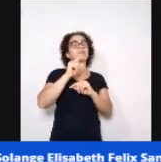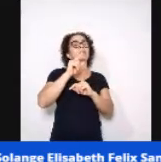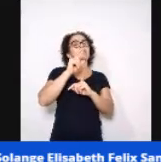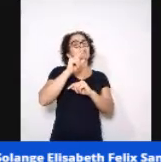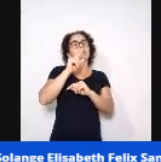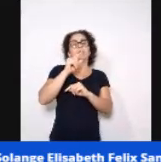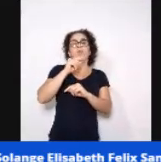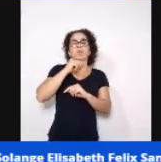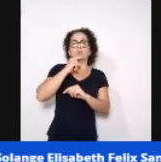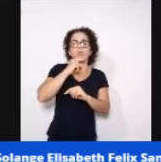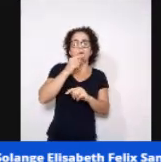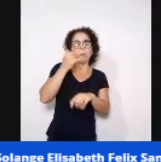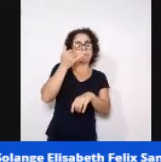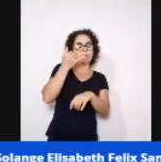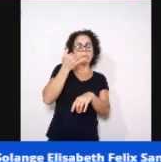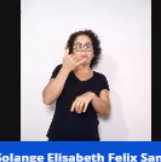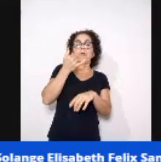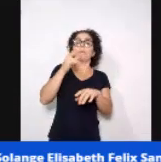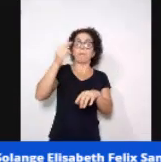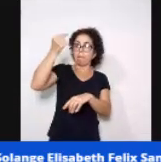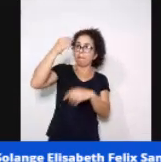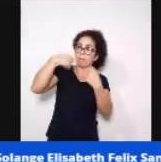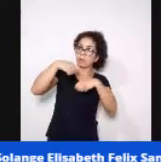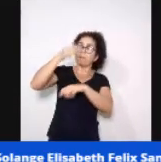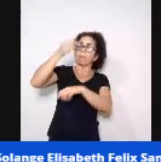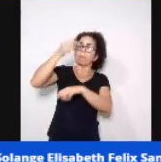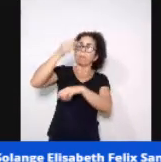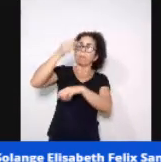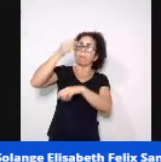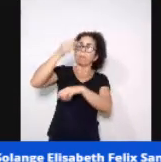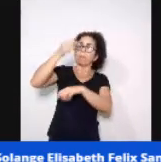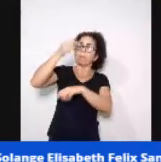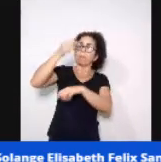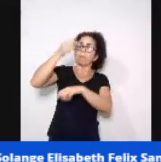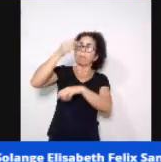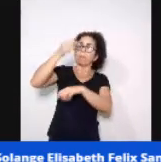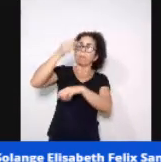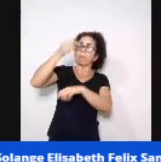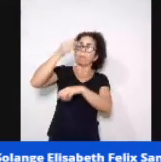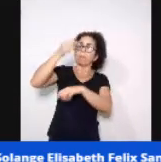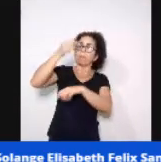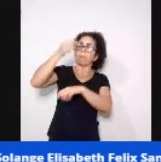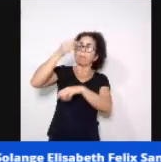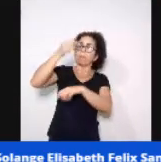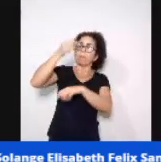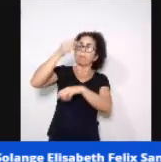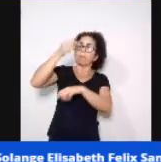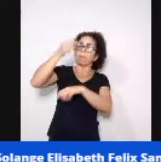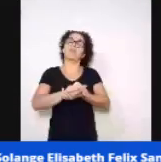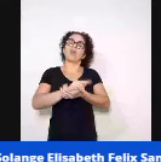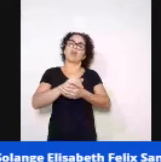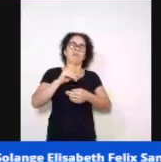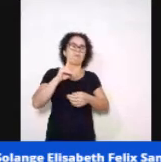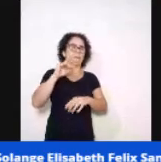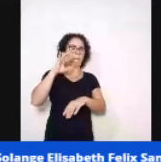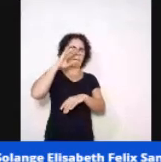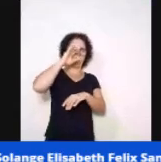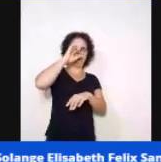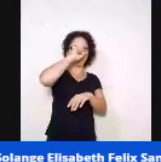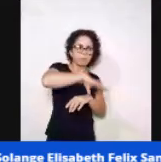o que você também precisa pensar, como é que o seu corpo vai reagir a isso. Você vai partir para agressão, você vai